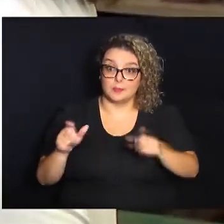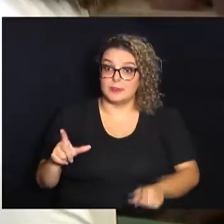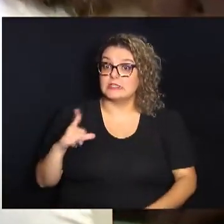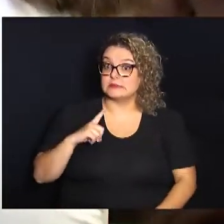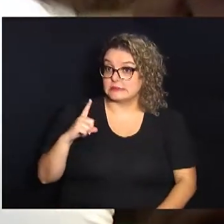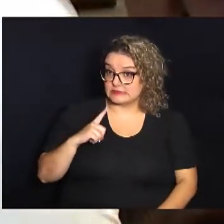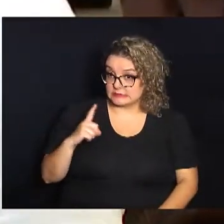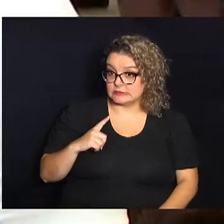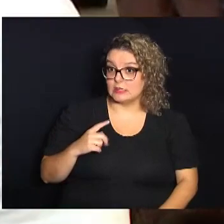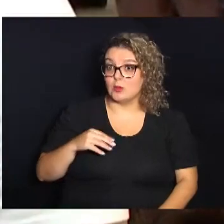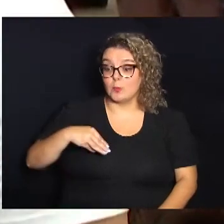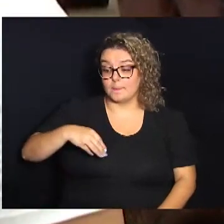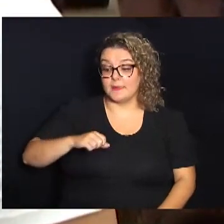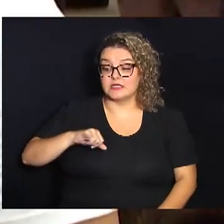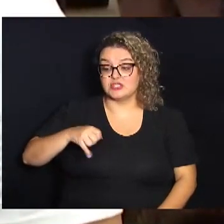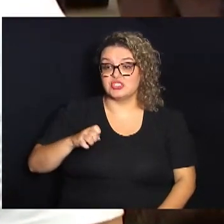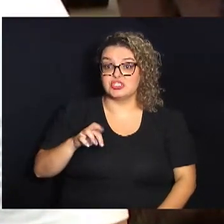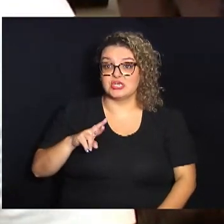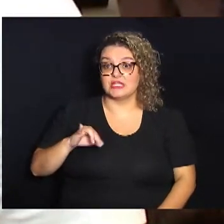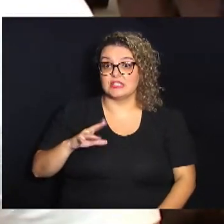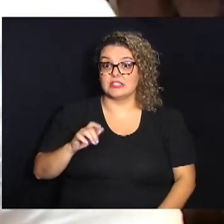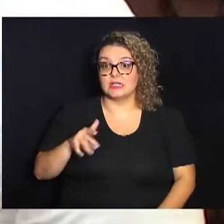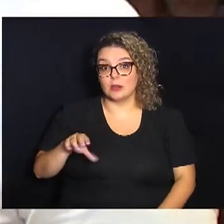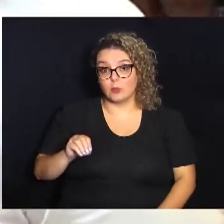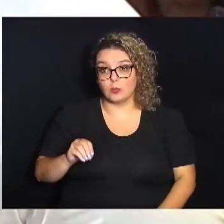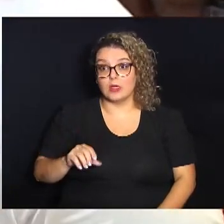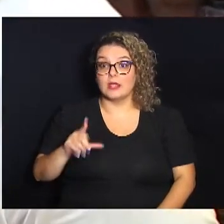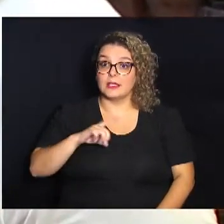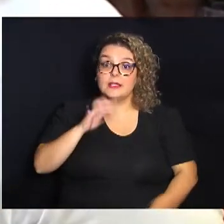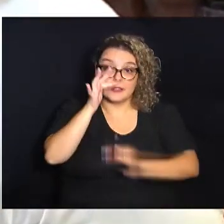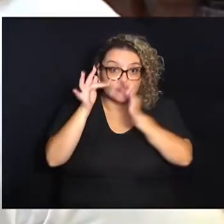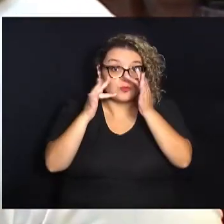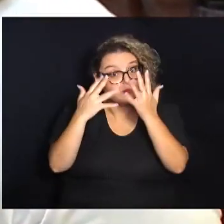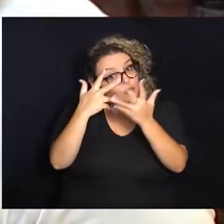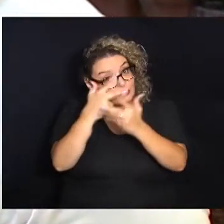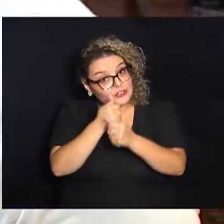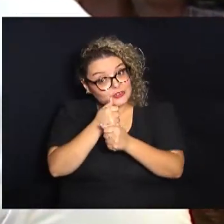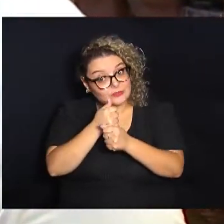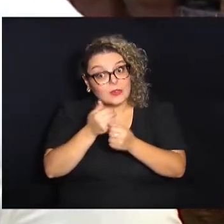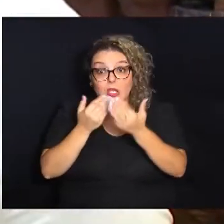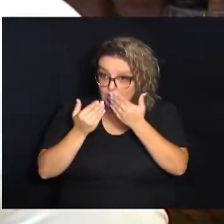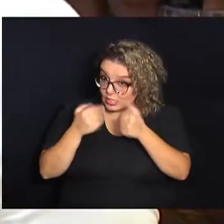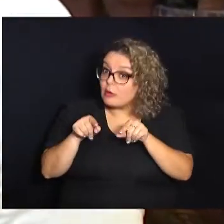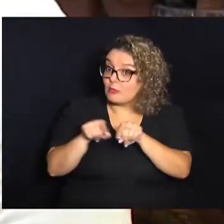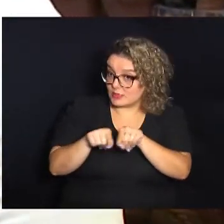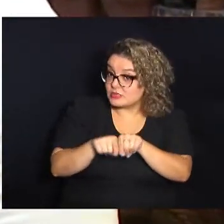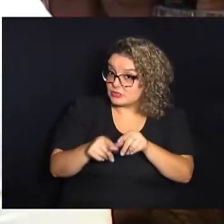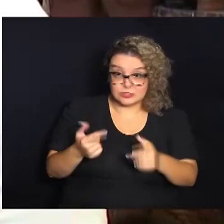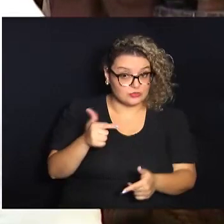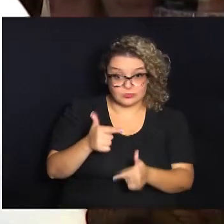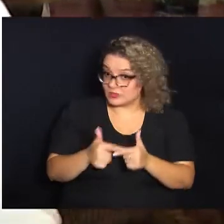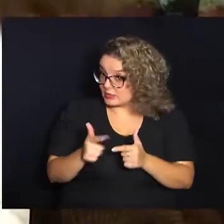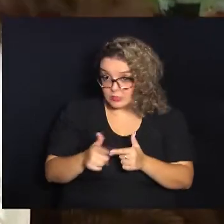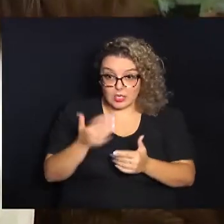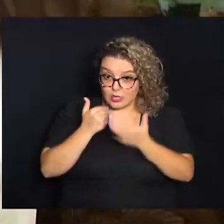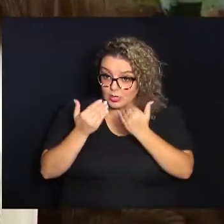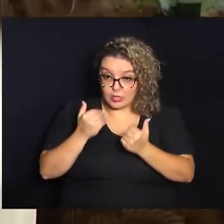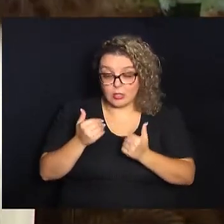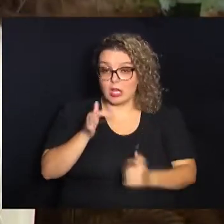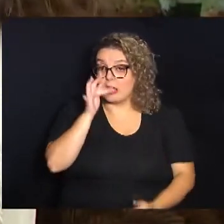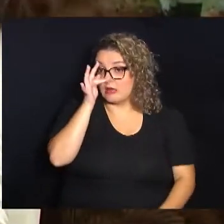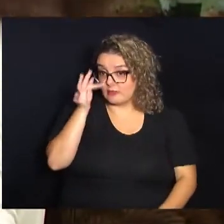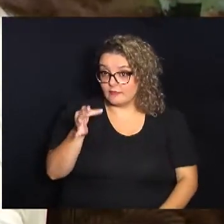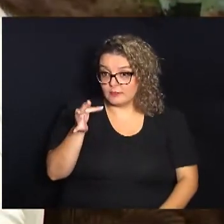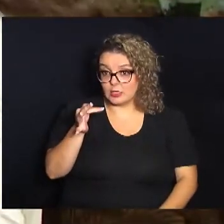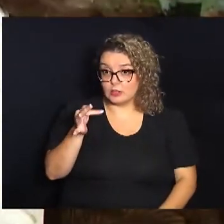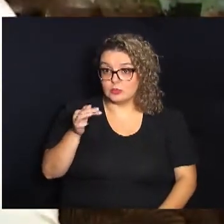com o manjericão, que ele tem uma flor super bonitinha e até comestível também, não tem problema nenhum comer a flor